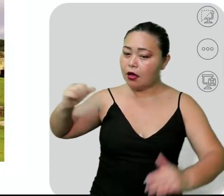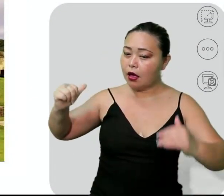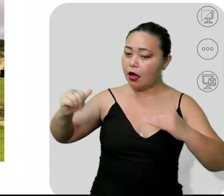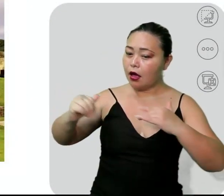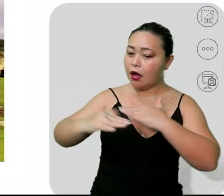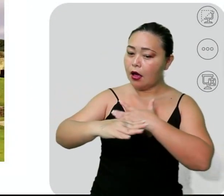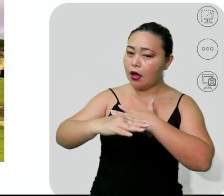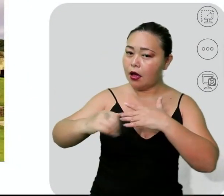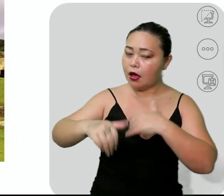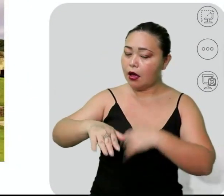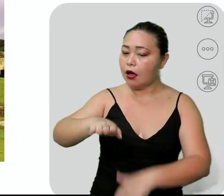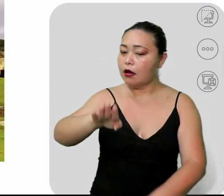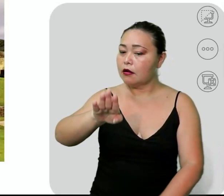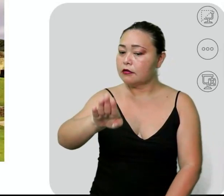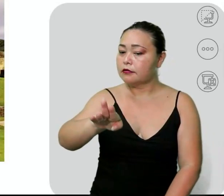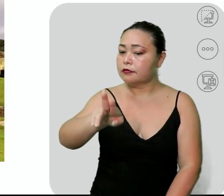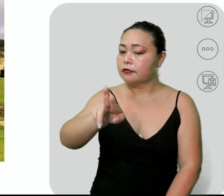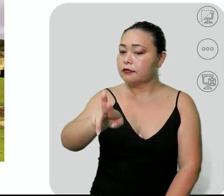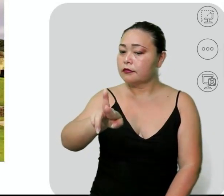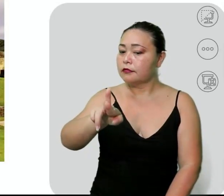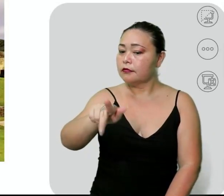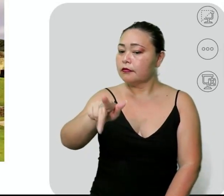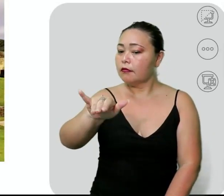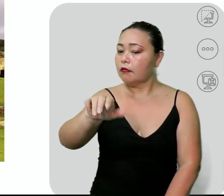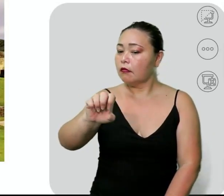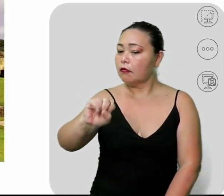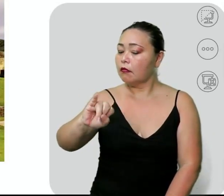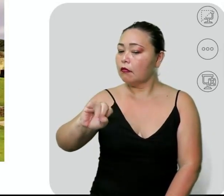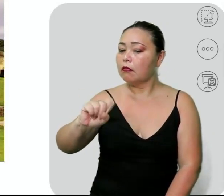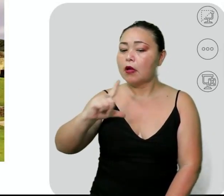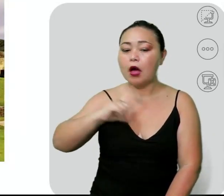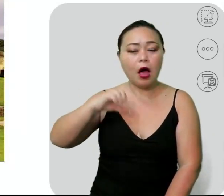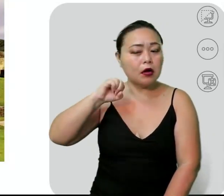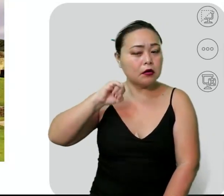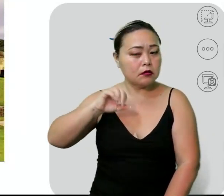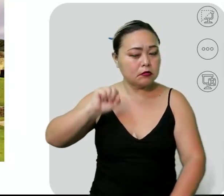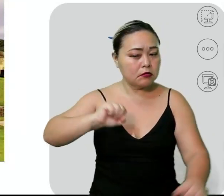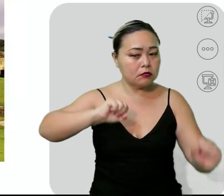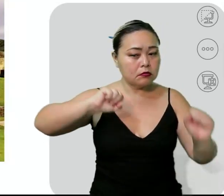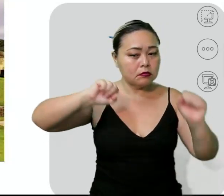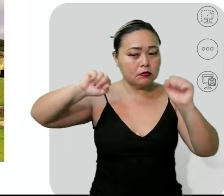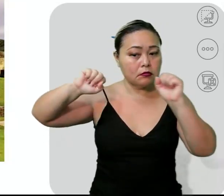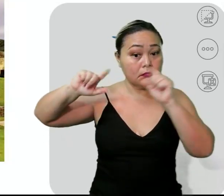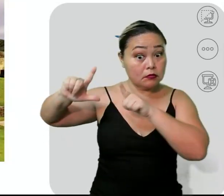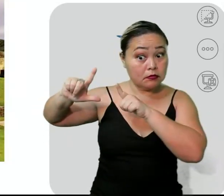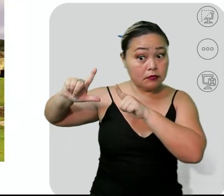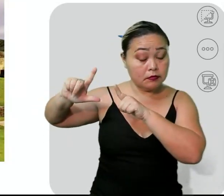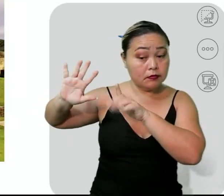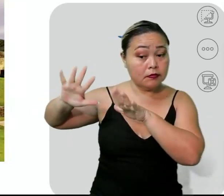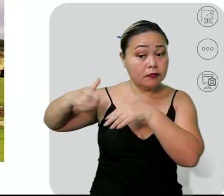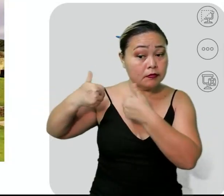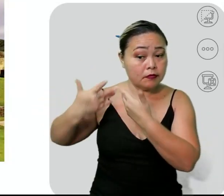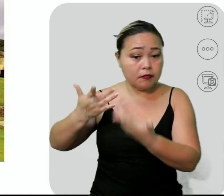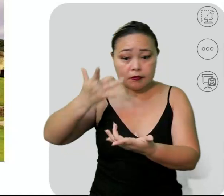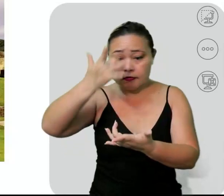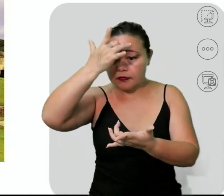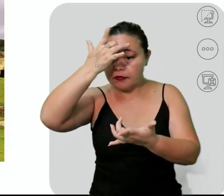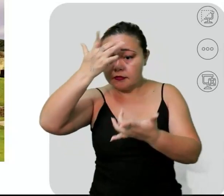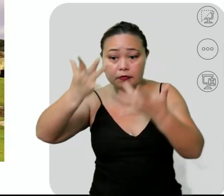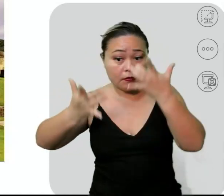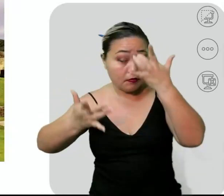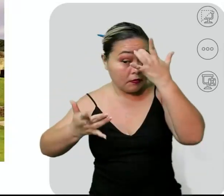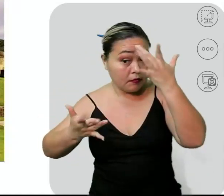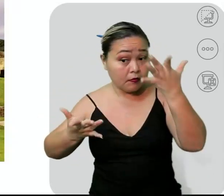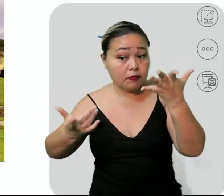burguesias, certo? Se pudesse jogar para mim, fica até mais fácil para eu